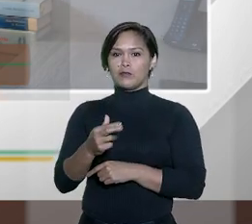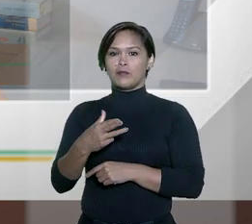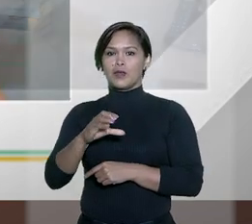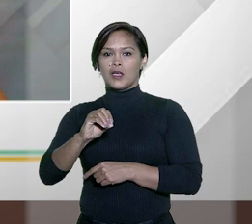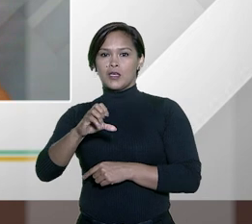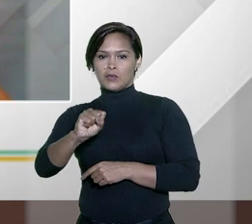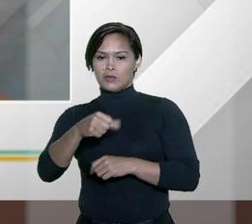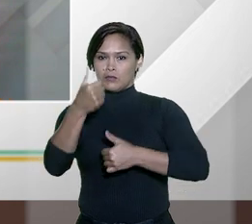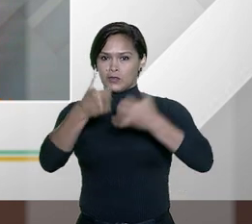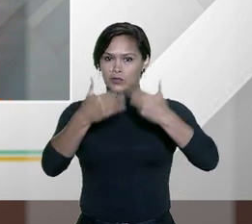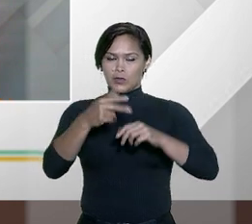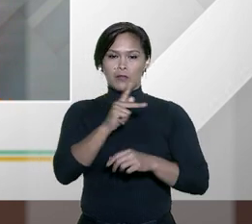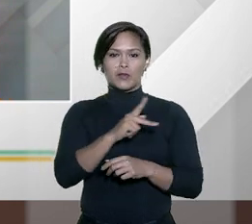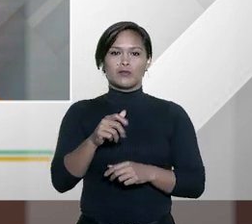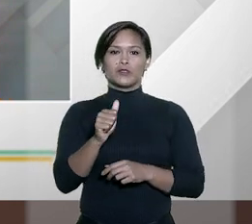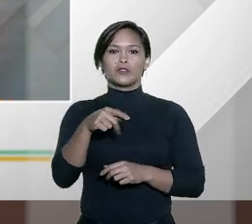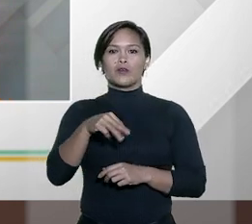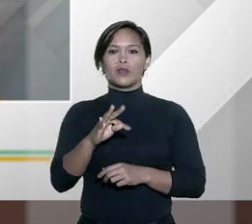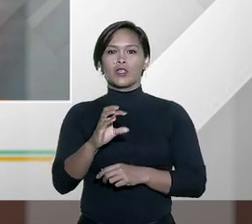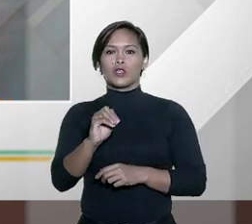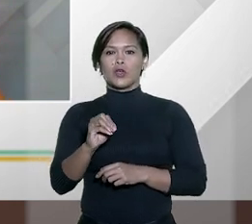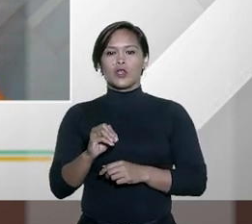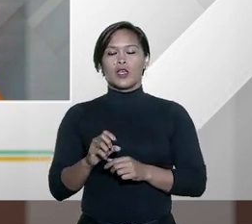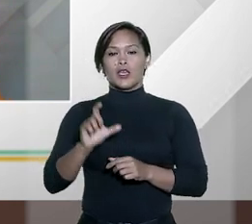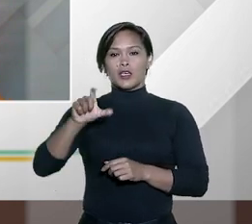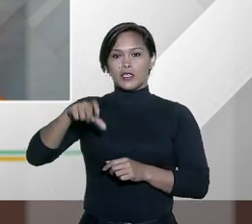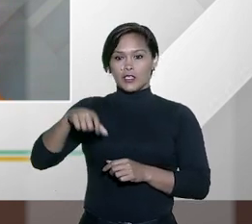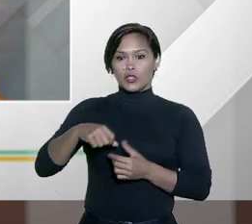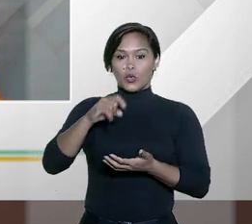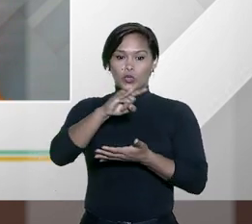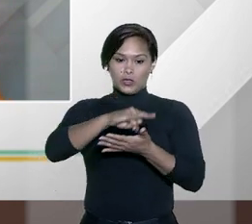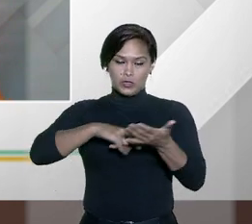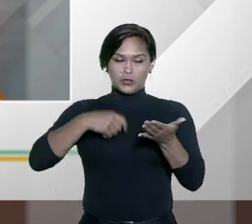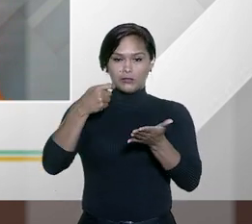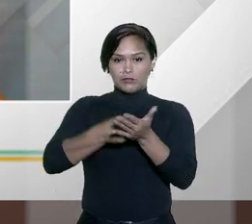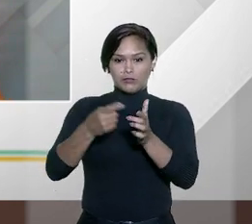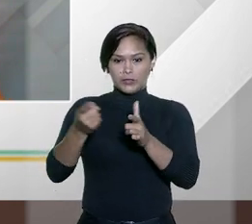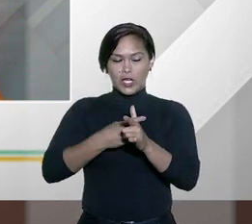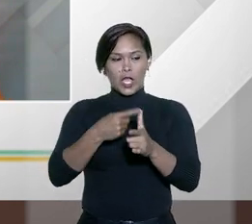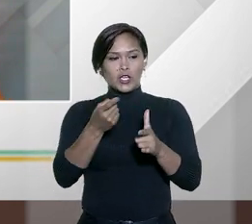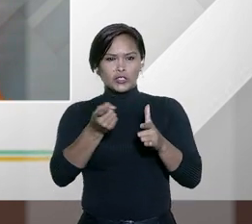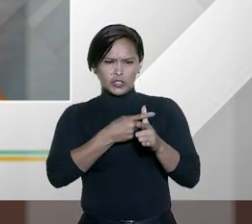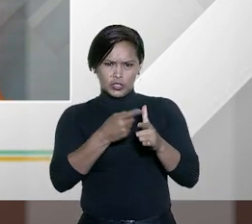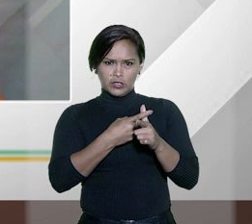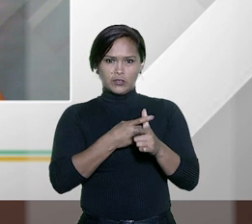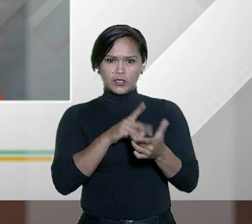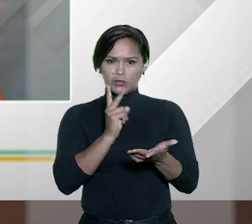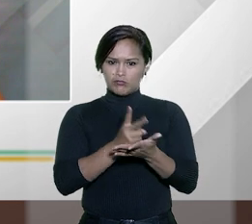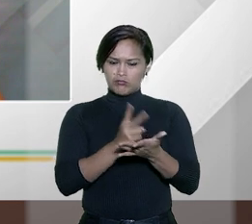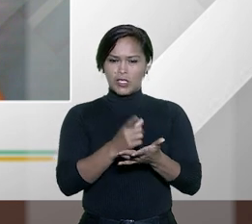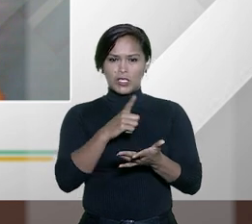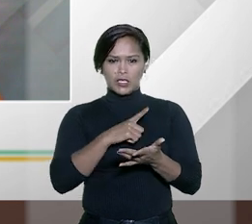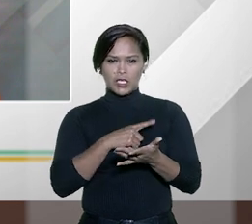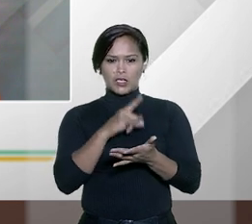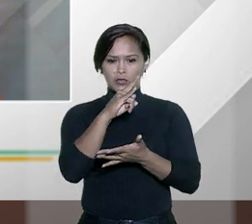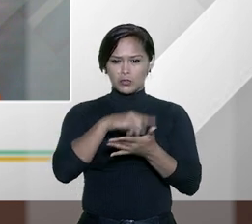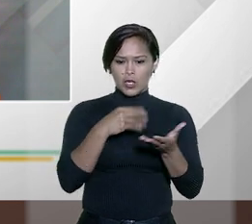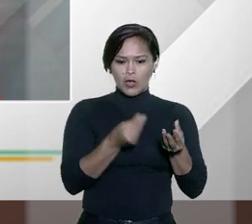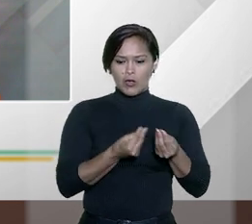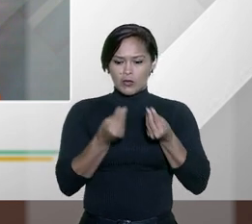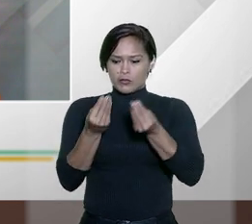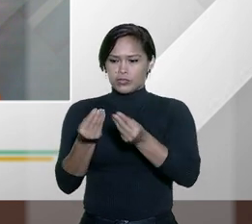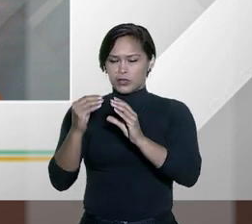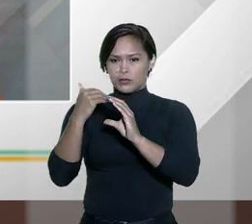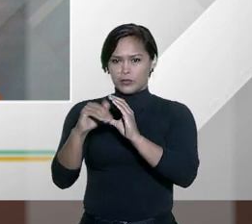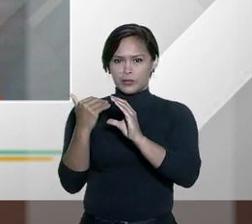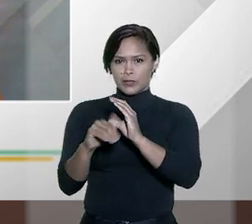disse. Professor Antônio, credores de precatório que tiverem dívidas ativas terão então os precatórios depositados